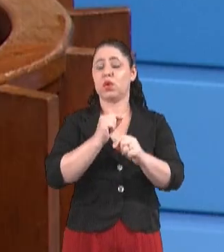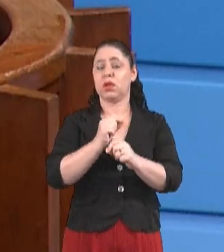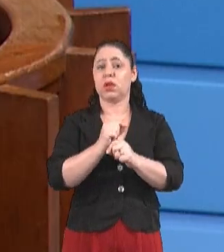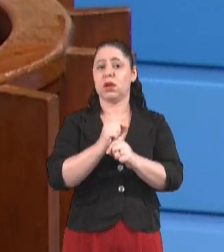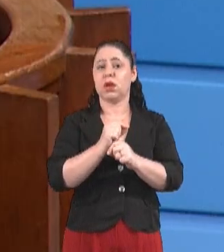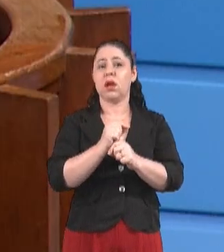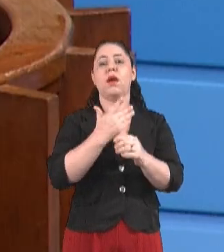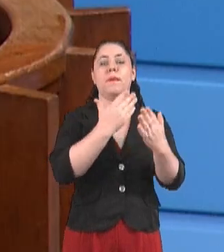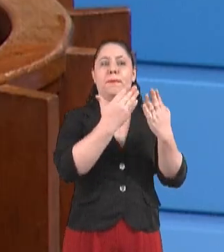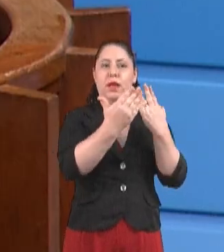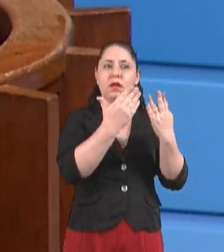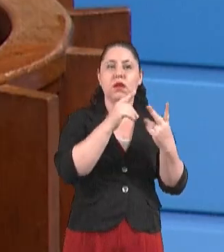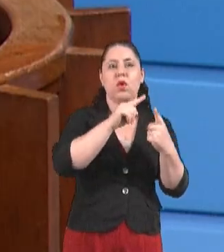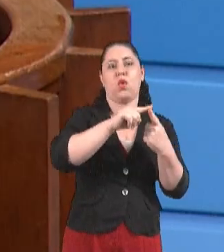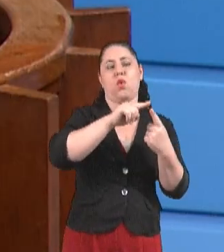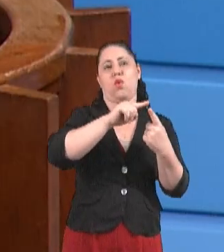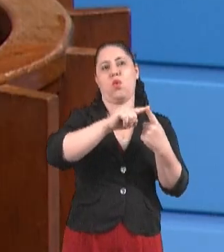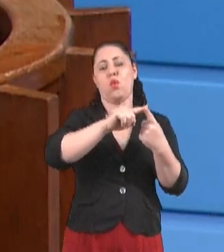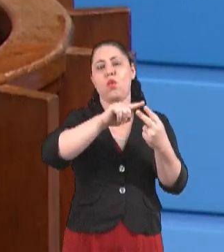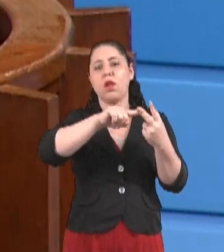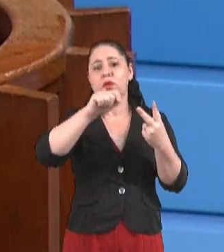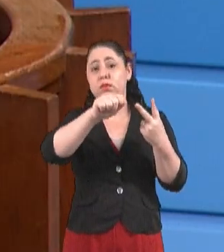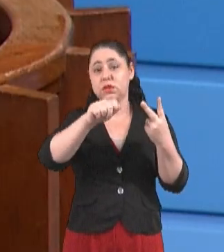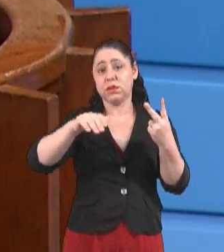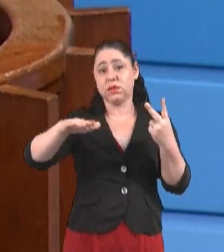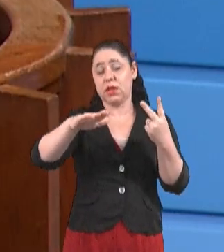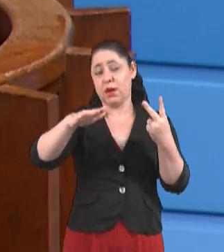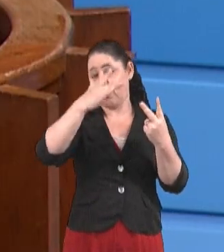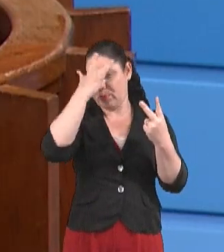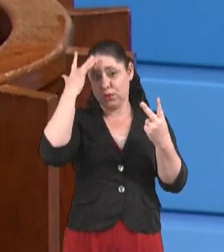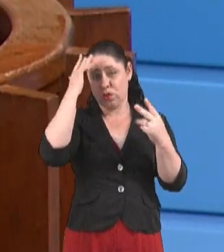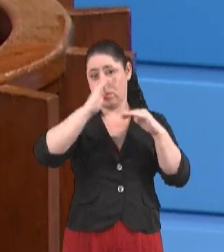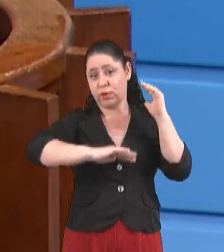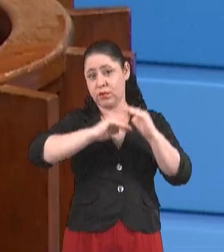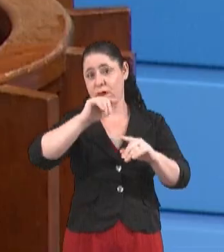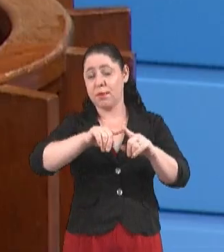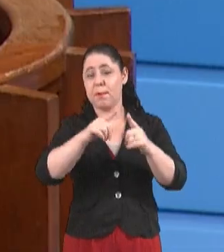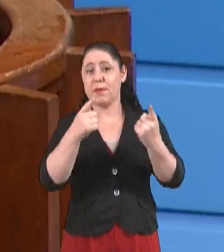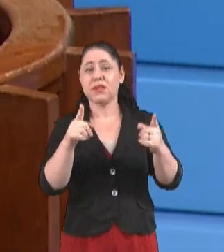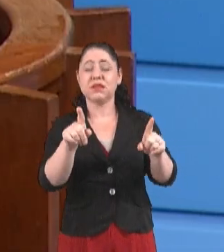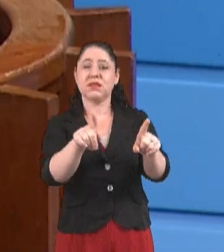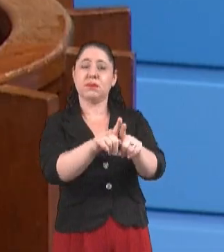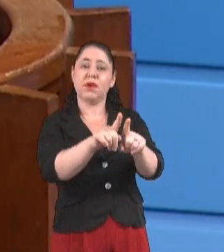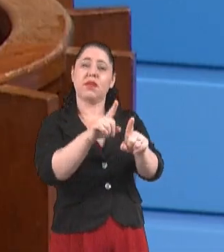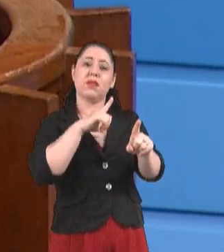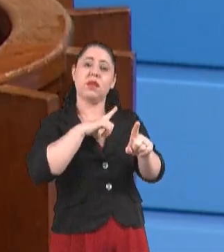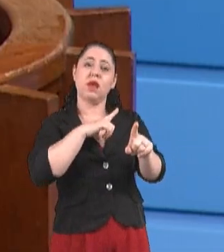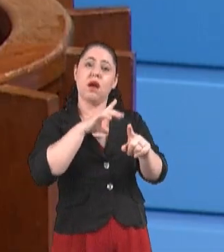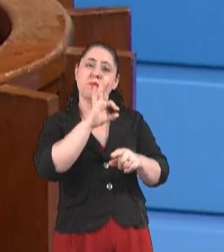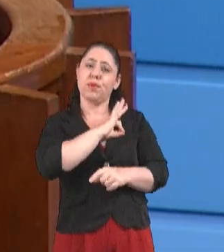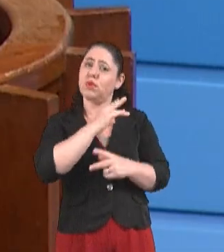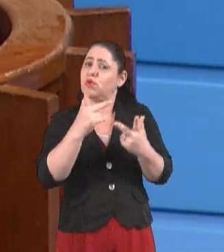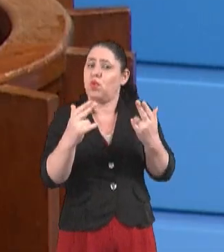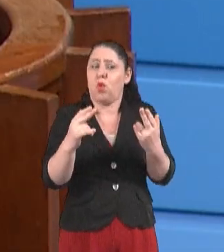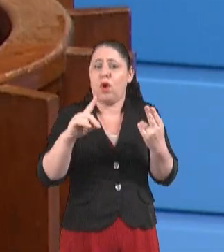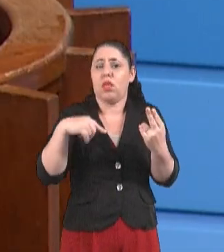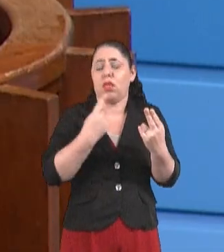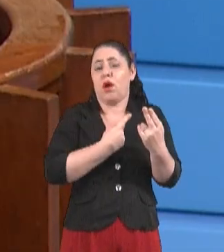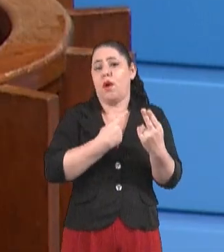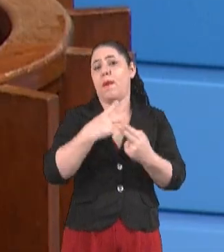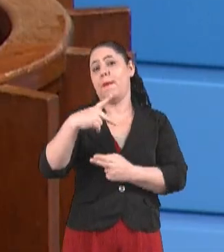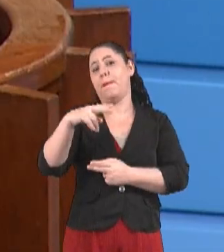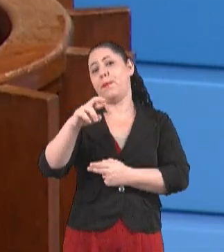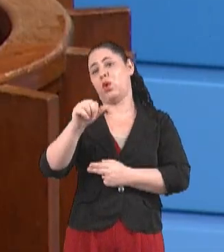ter um psicólogo, de ter um assistente social, mas também de ter uma polícia, como nós temos o